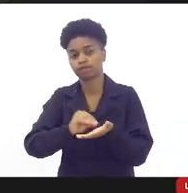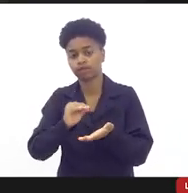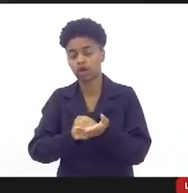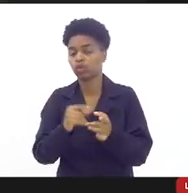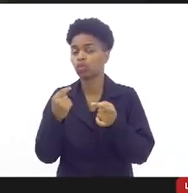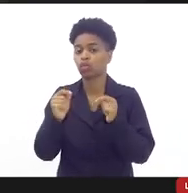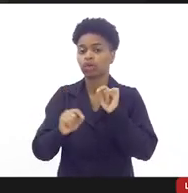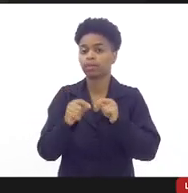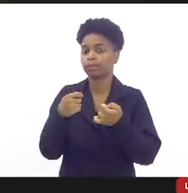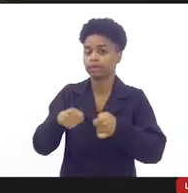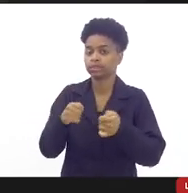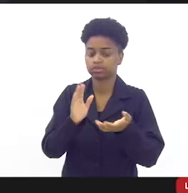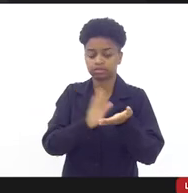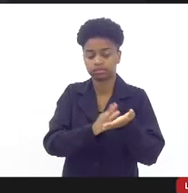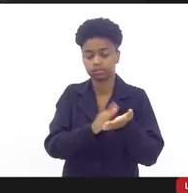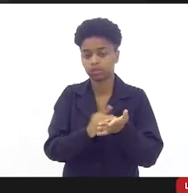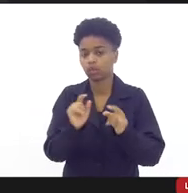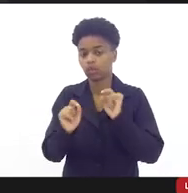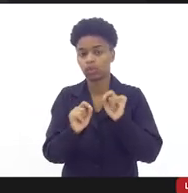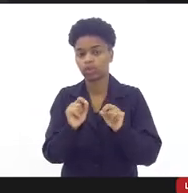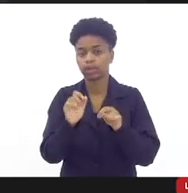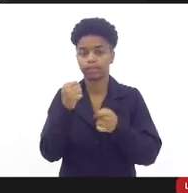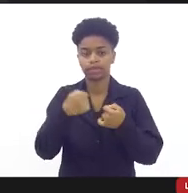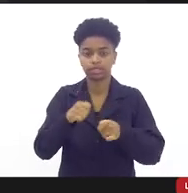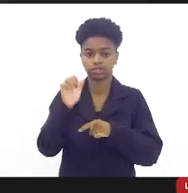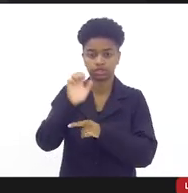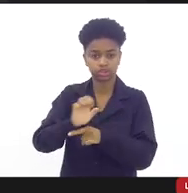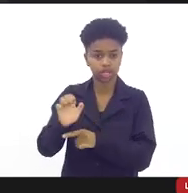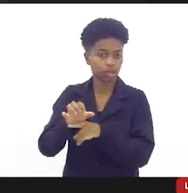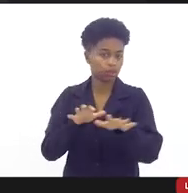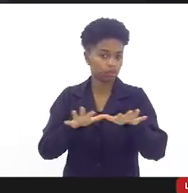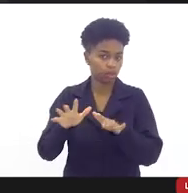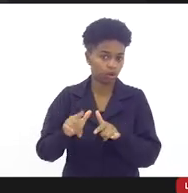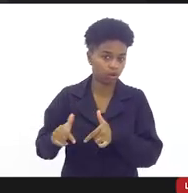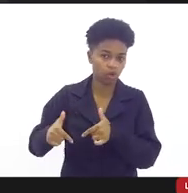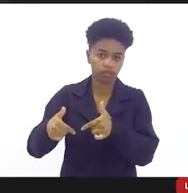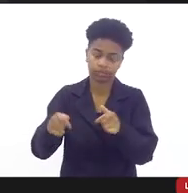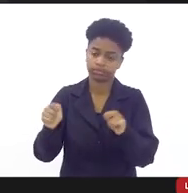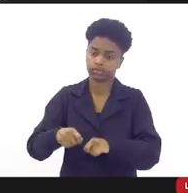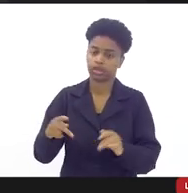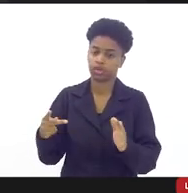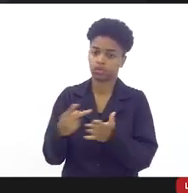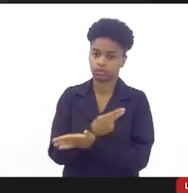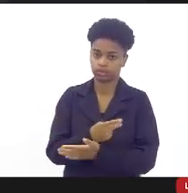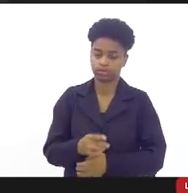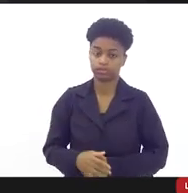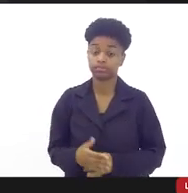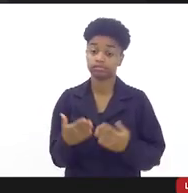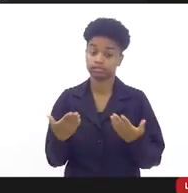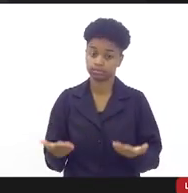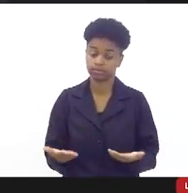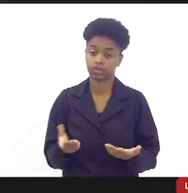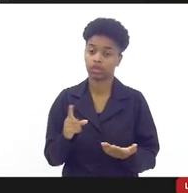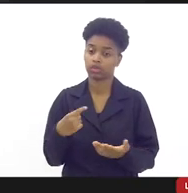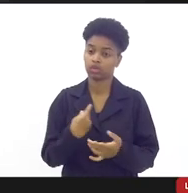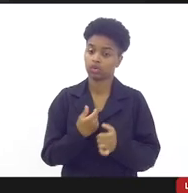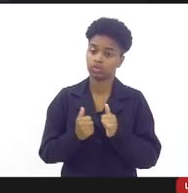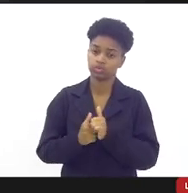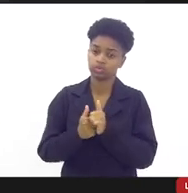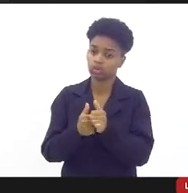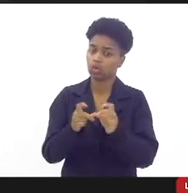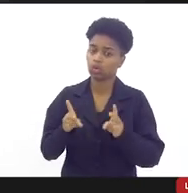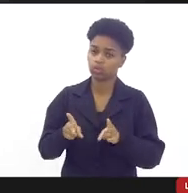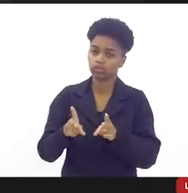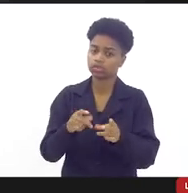ser cobrado e o que o estado precisa ser movimentar para que isso aconteça tá no mais sigamos aqui na